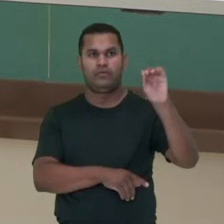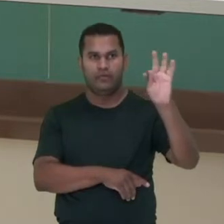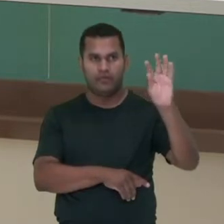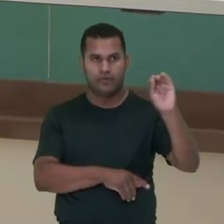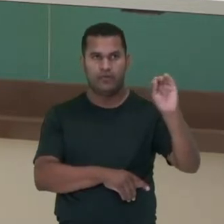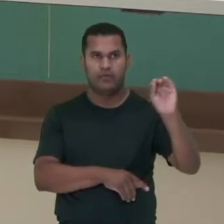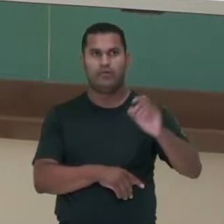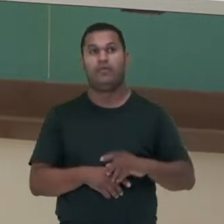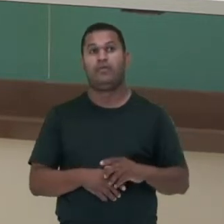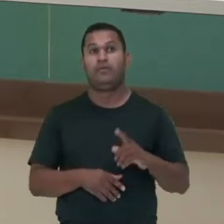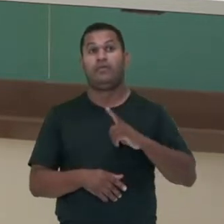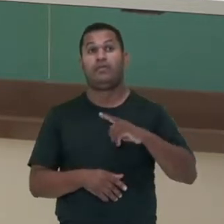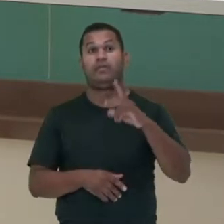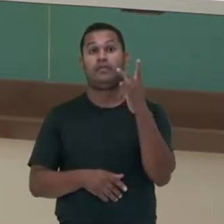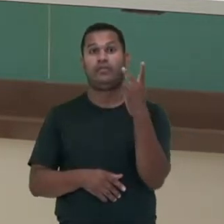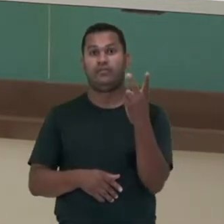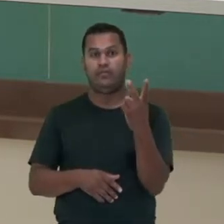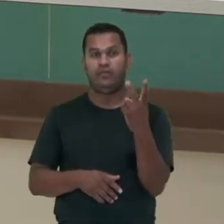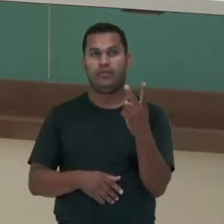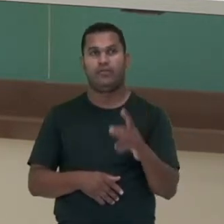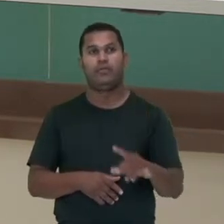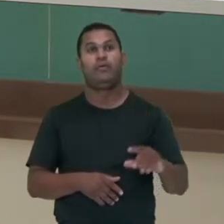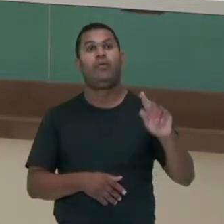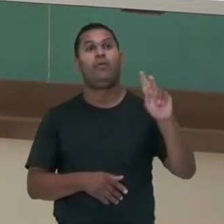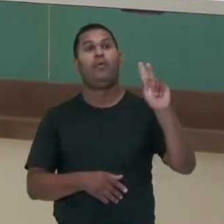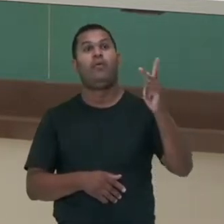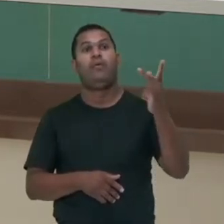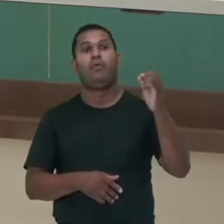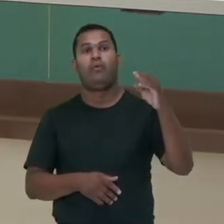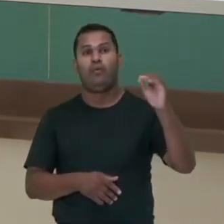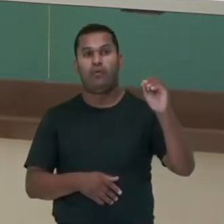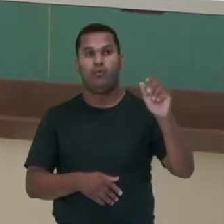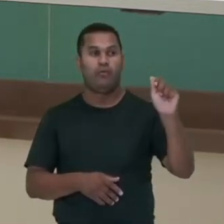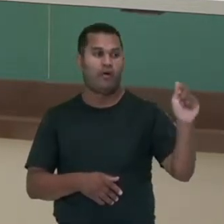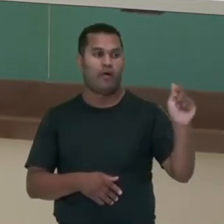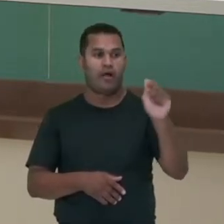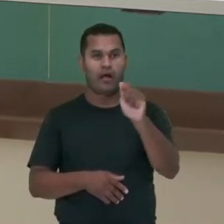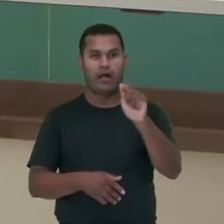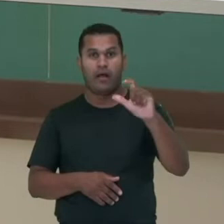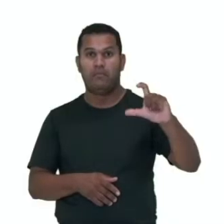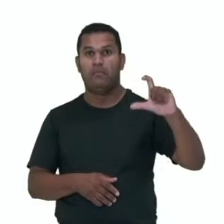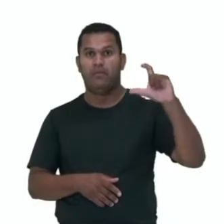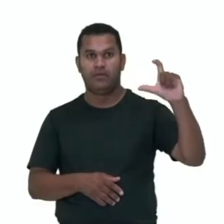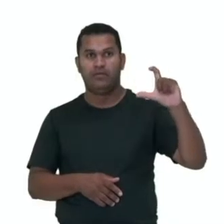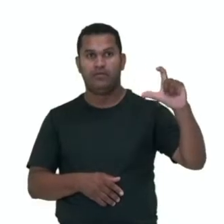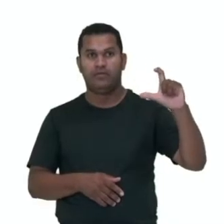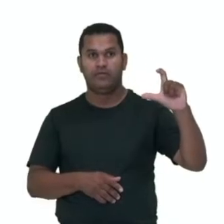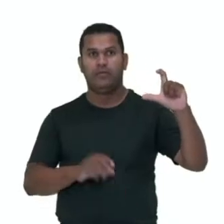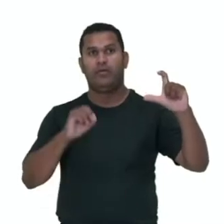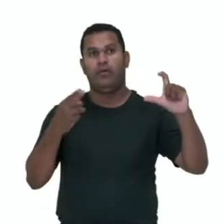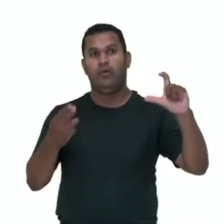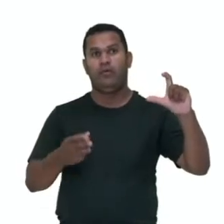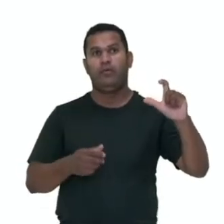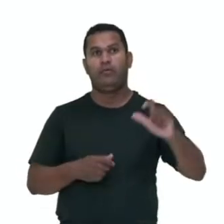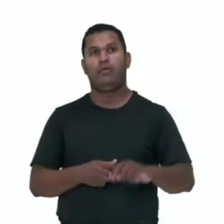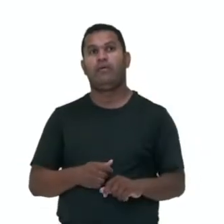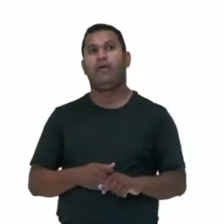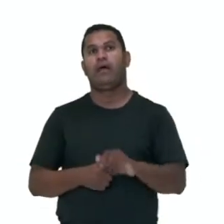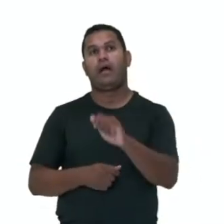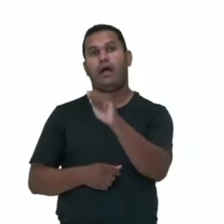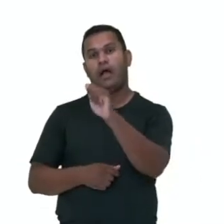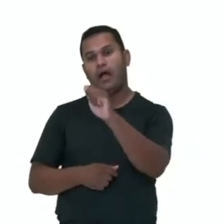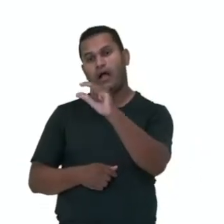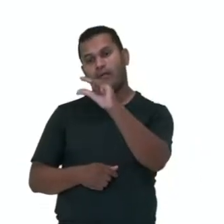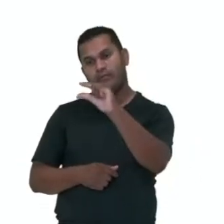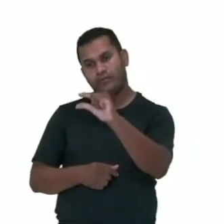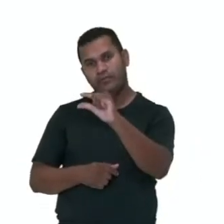homozigoto, né, dominante, tá, que tem os dois As maiúsculos, por exemplo, e os homozigotos recessivos, que vão ter os